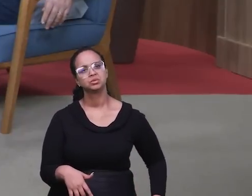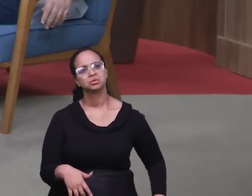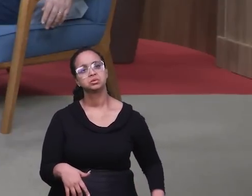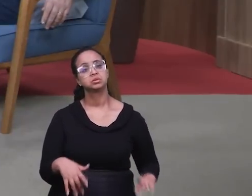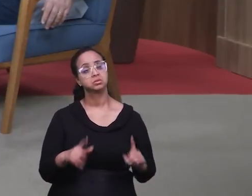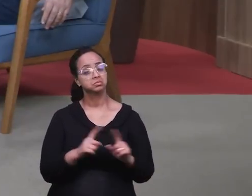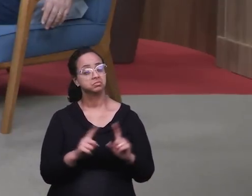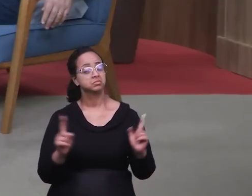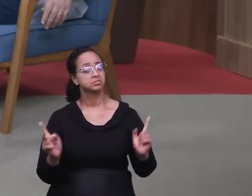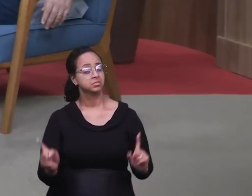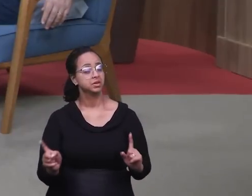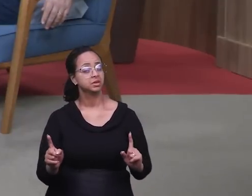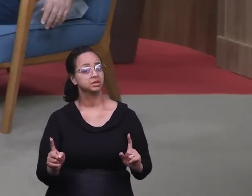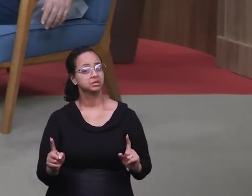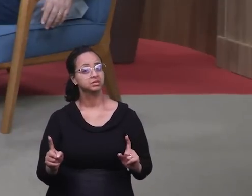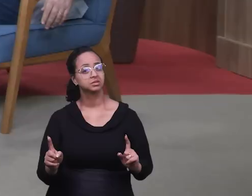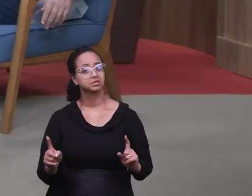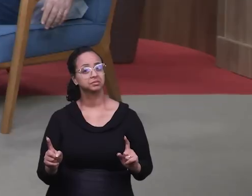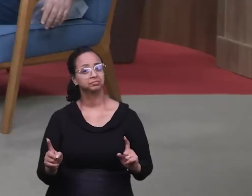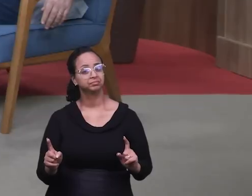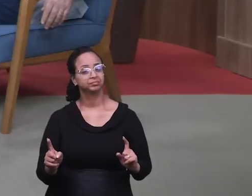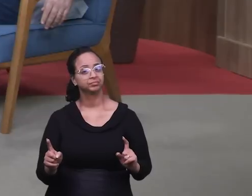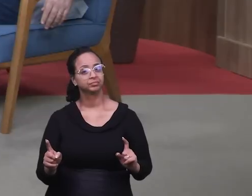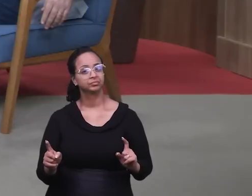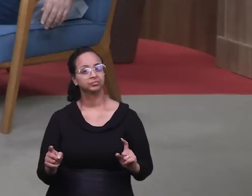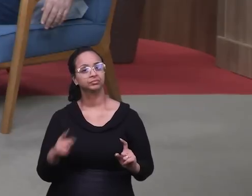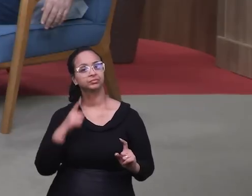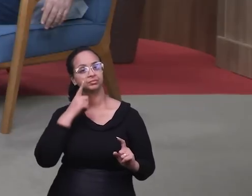né? Mas